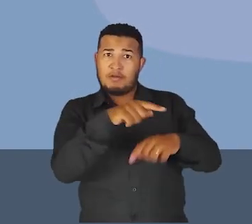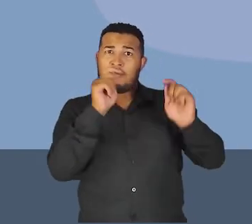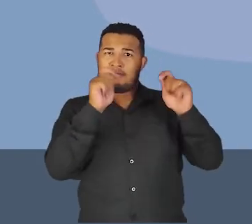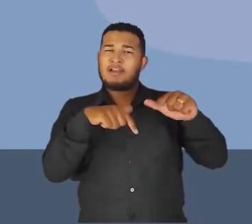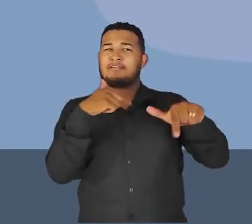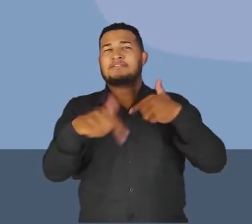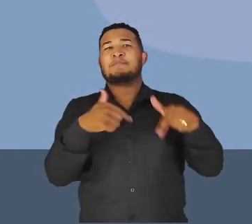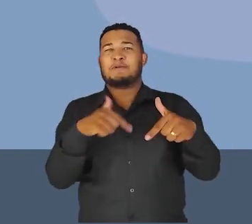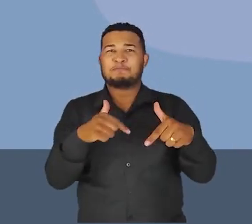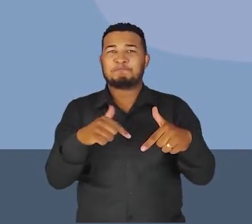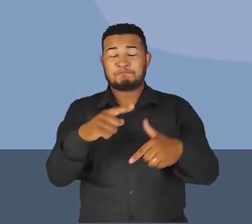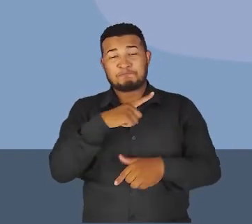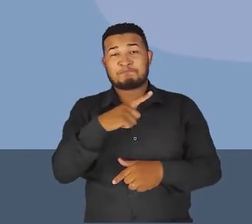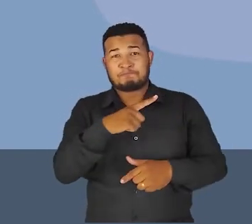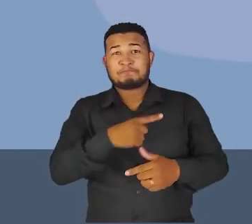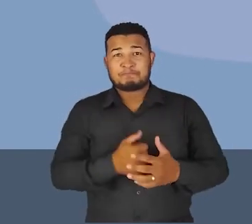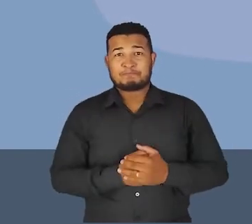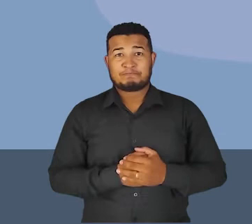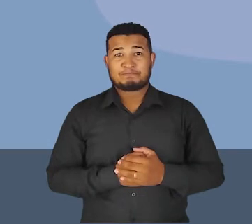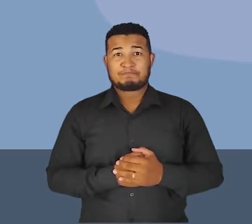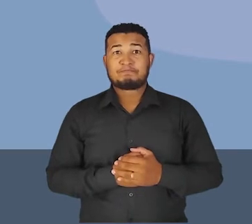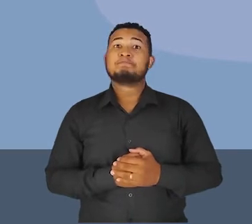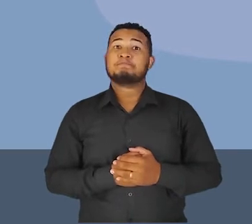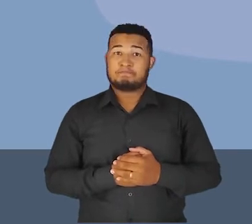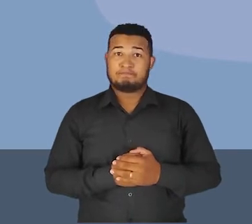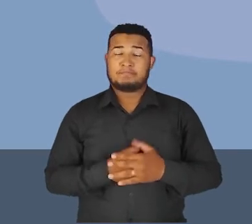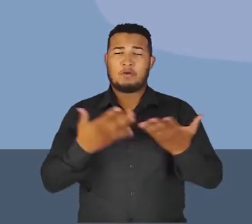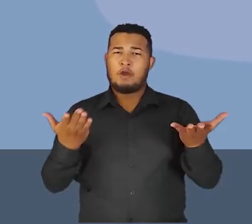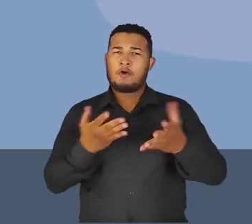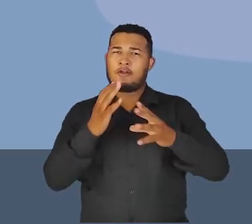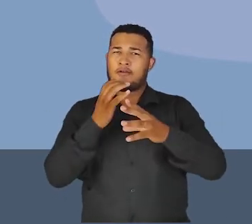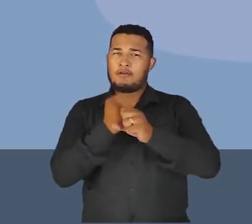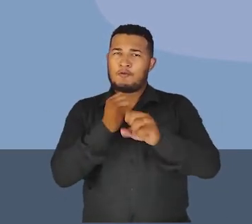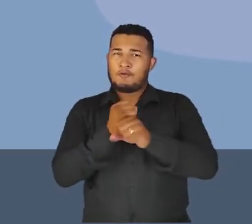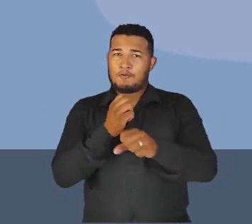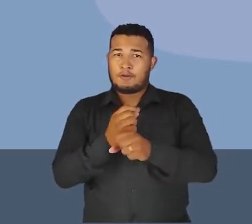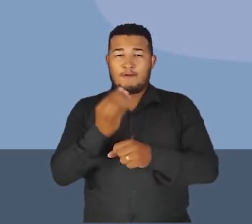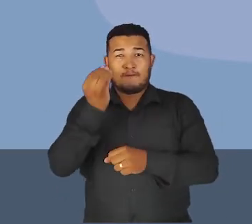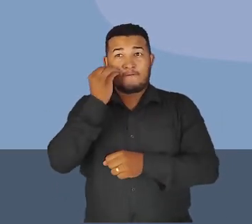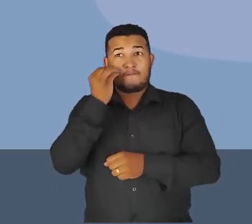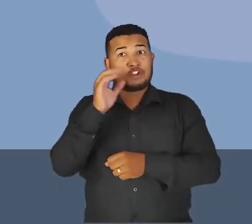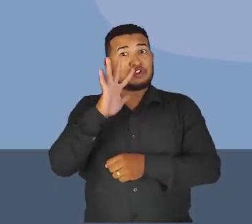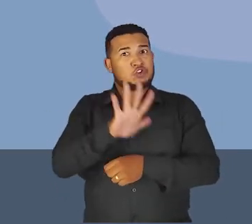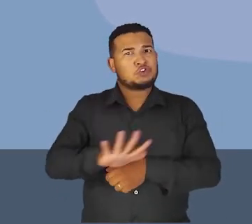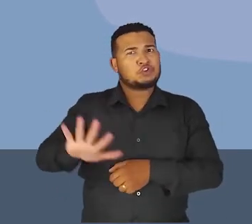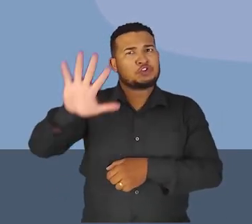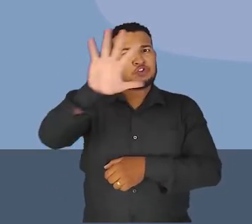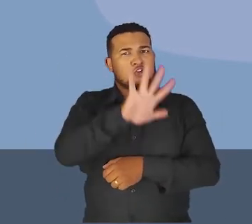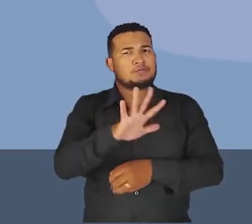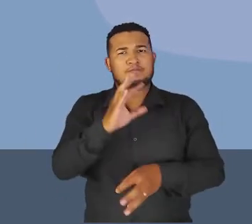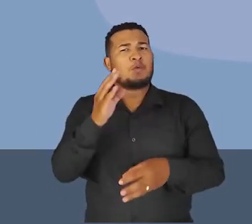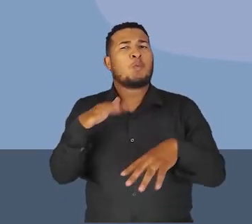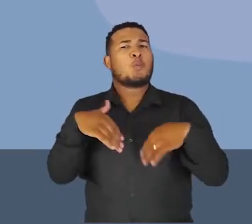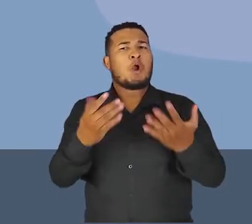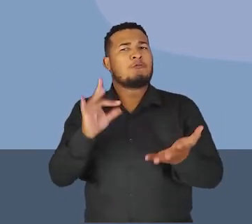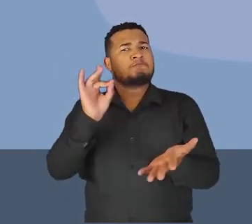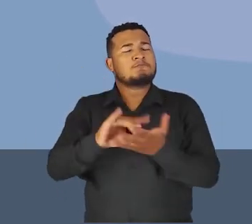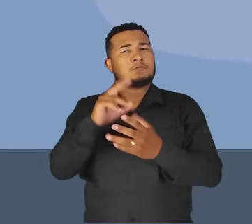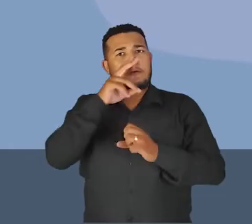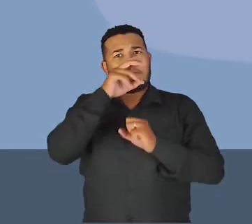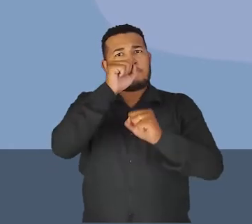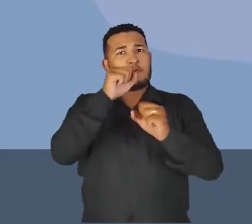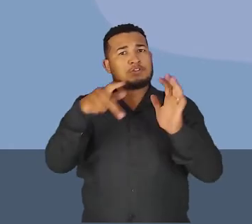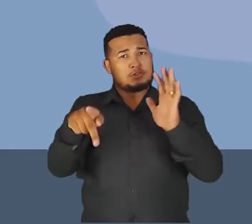trabalho. E então nós vamos calcular de forma genérica qual é a intensidade